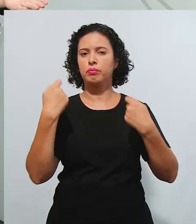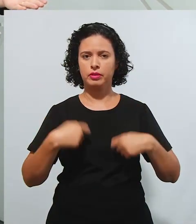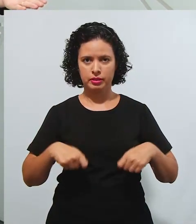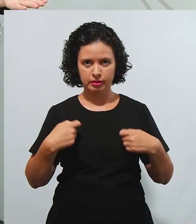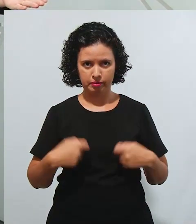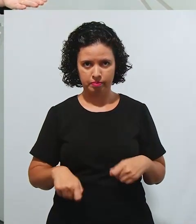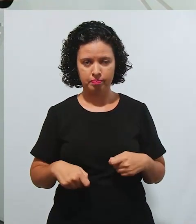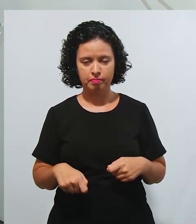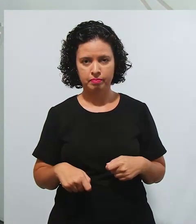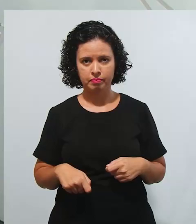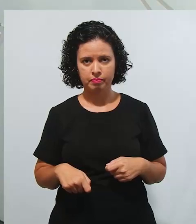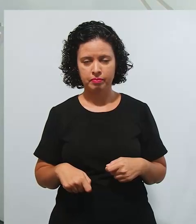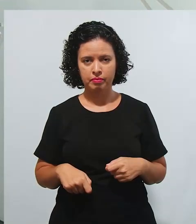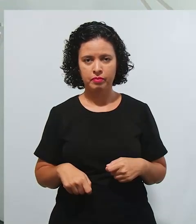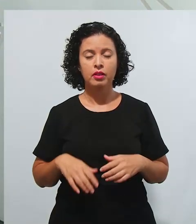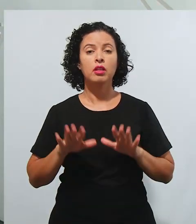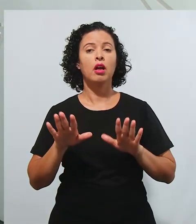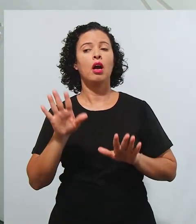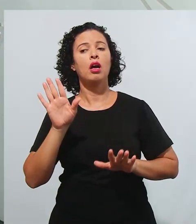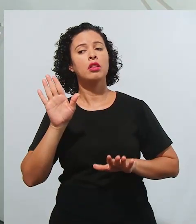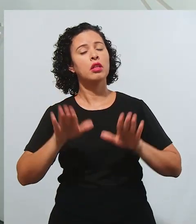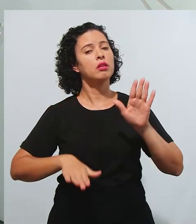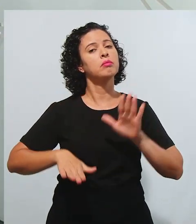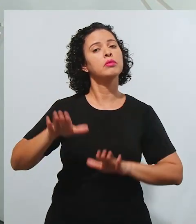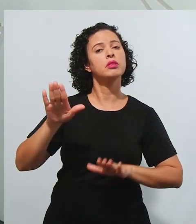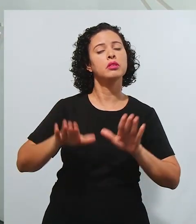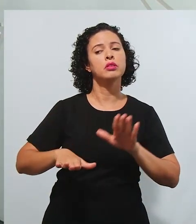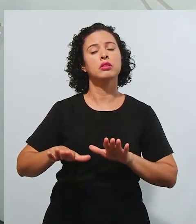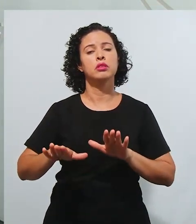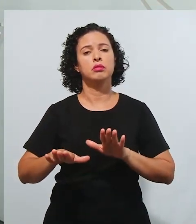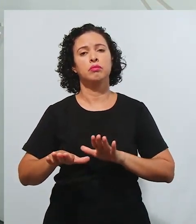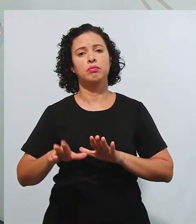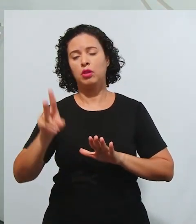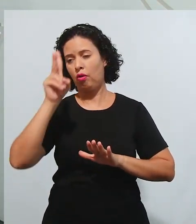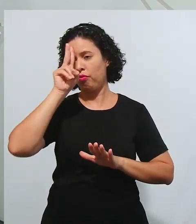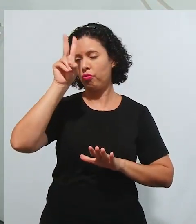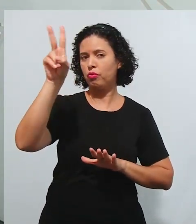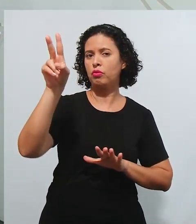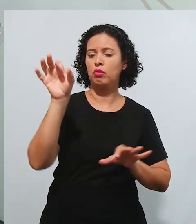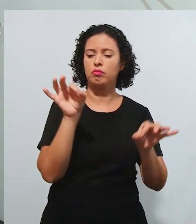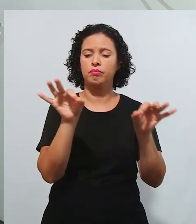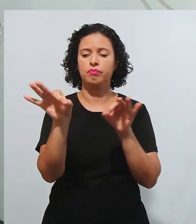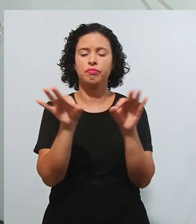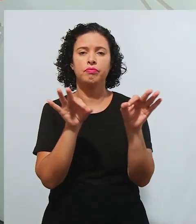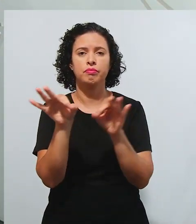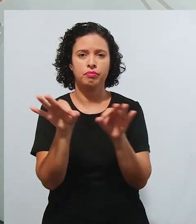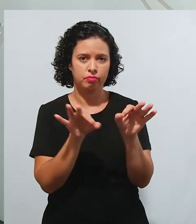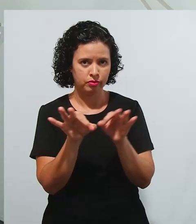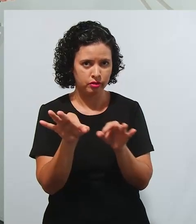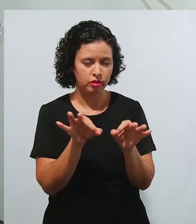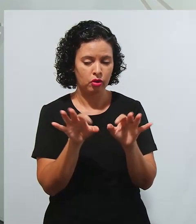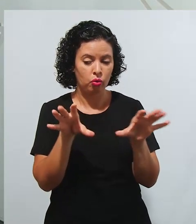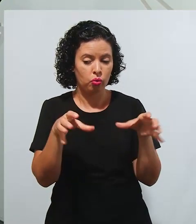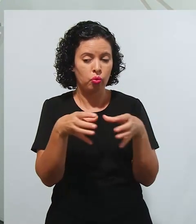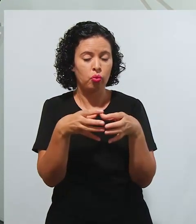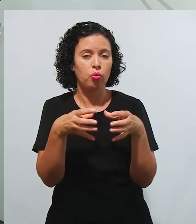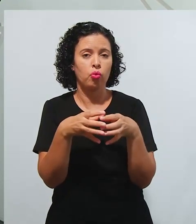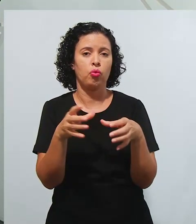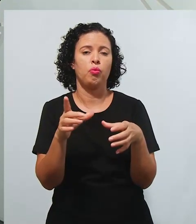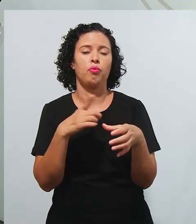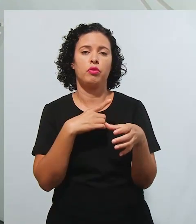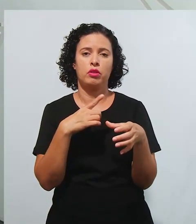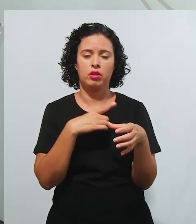necessário. E aí, dependendo do poder de organização e dependendo da força que os grupos